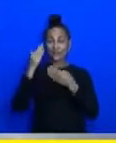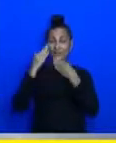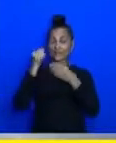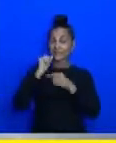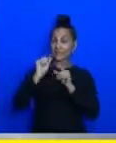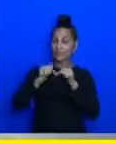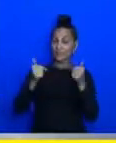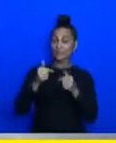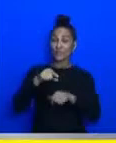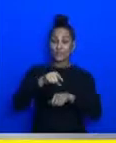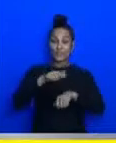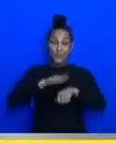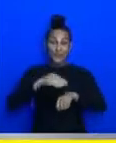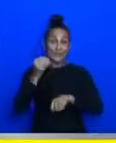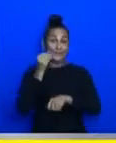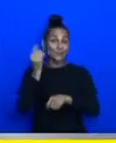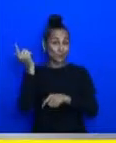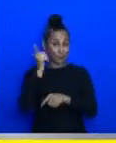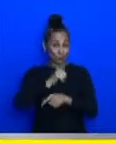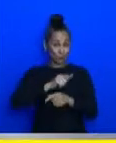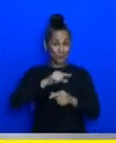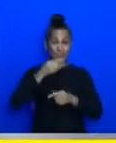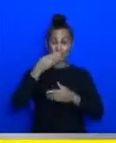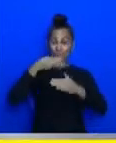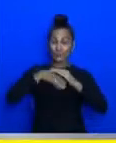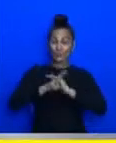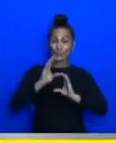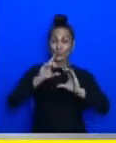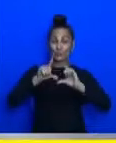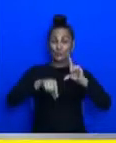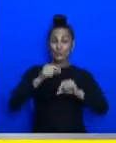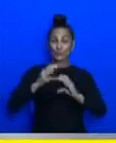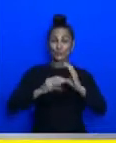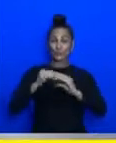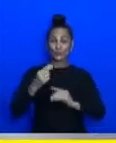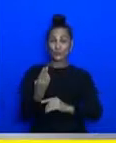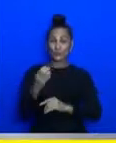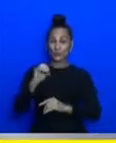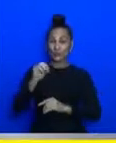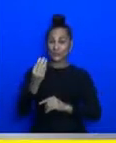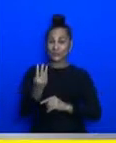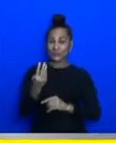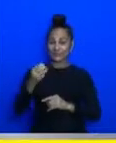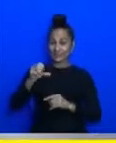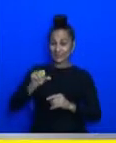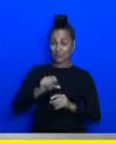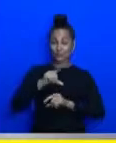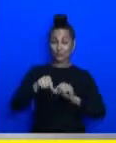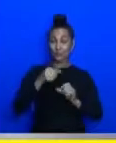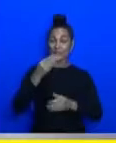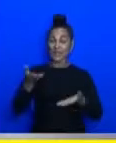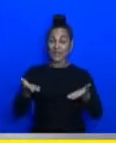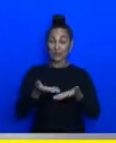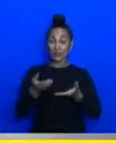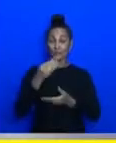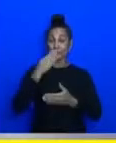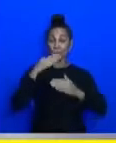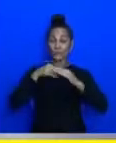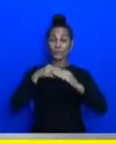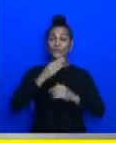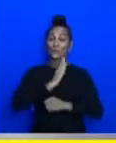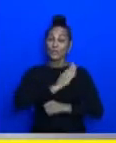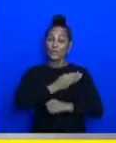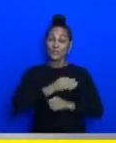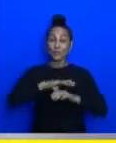você tem mais uma chance de ganhar na Time Mania, sorteio do concurso 2039. Passaremos agora ao sorteio do time do coração.